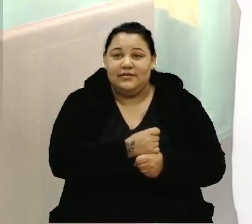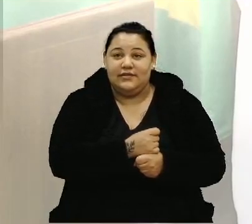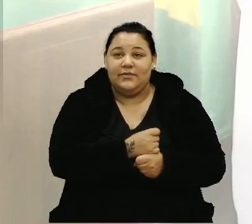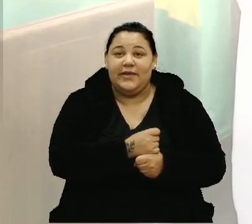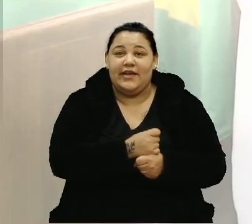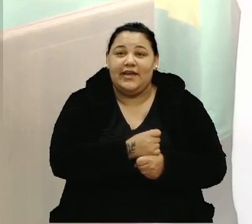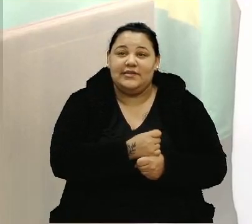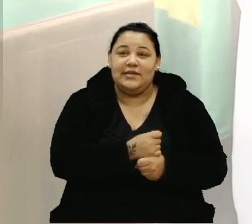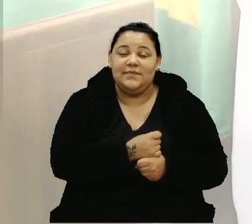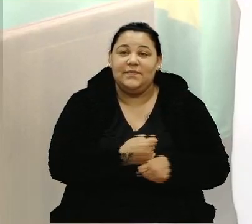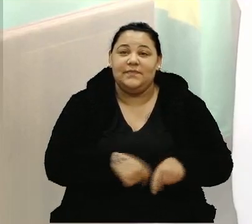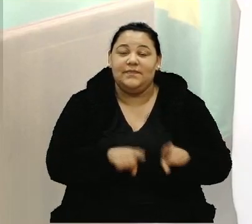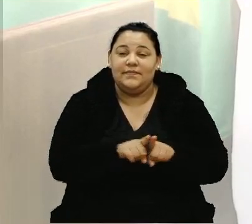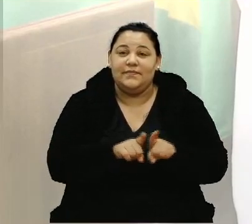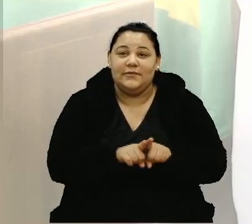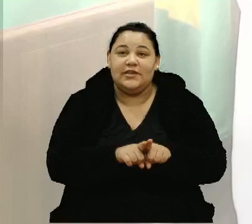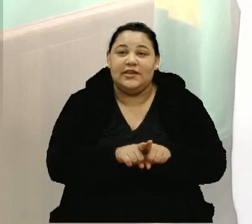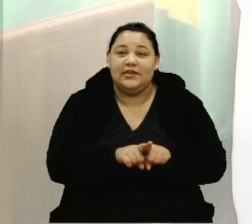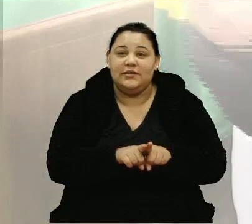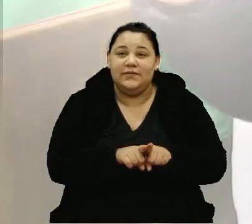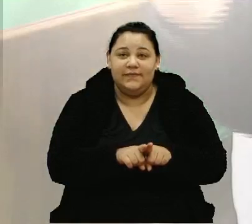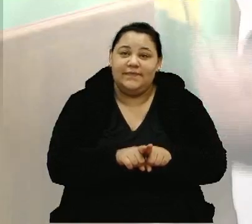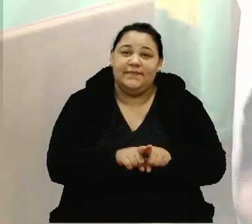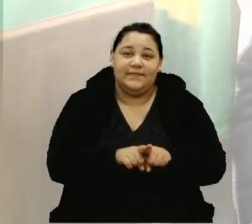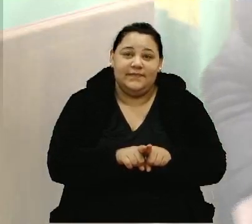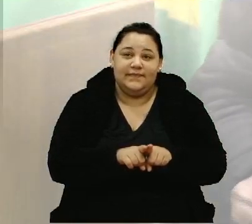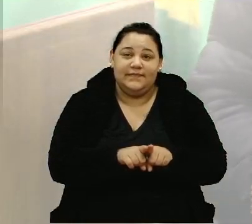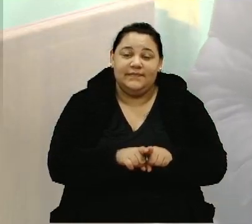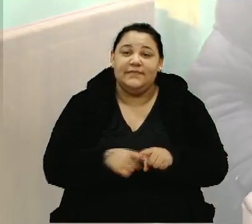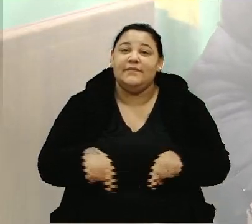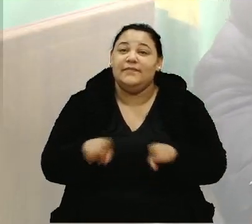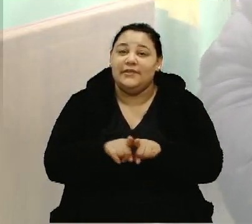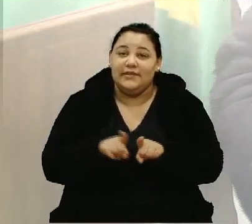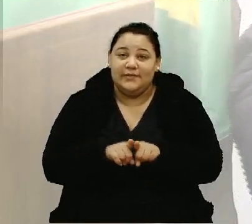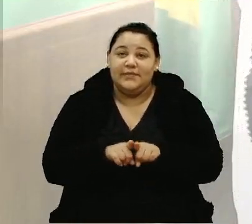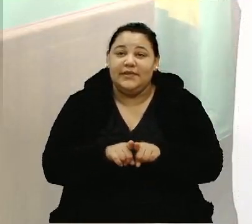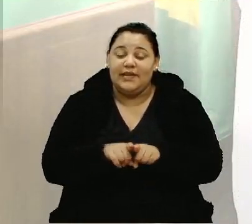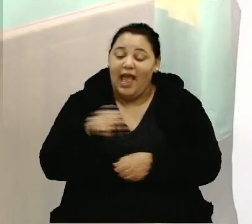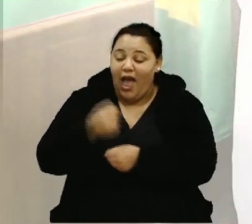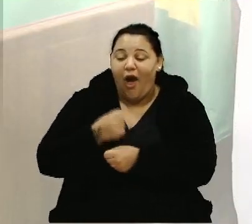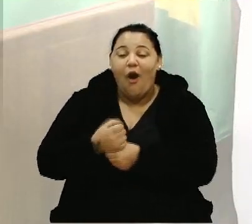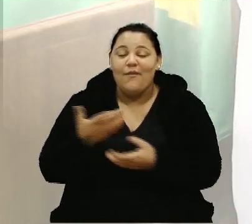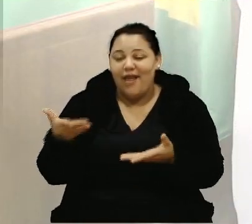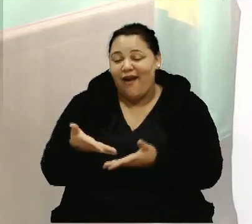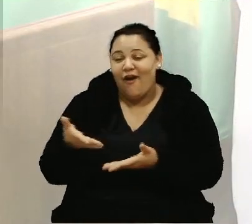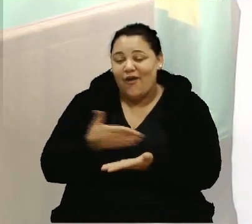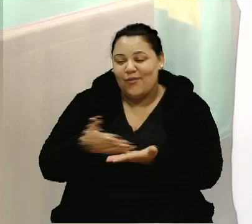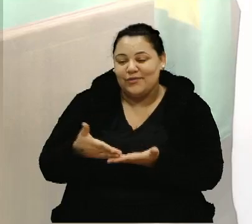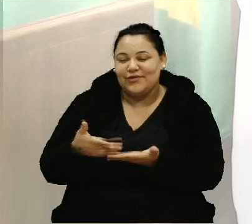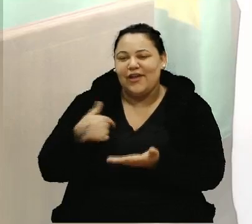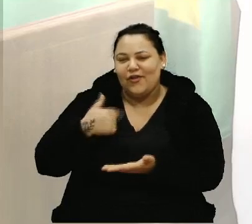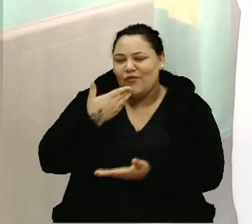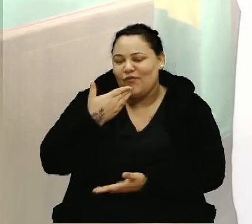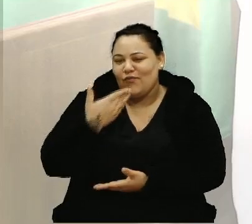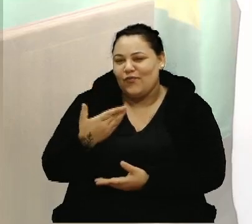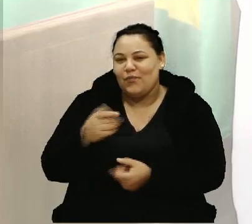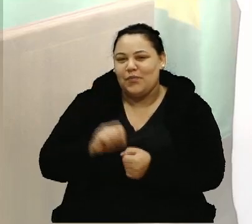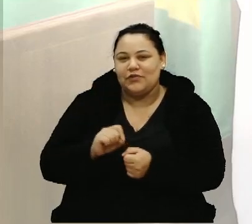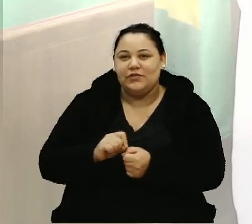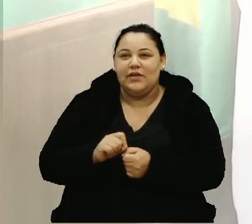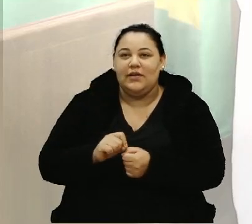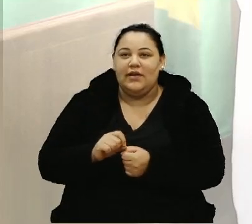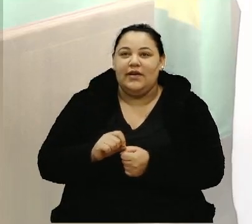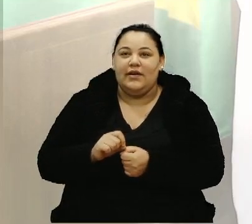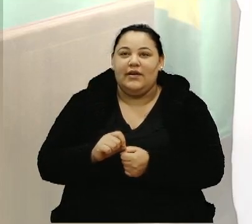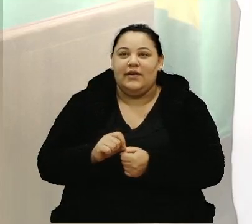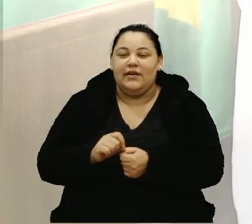para o município e que de contrapartida está pagando a obra. Eu até fiz uma solicitação na Ceplan,